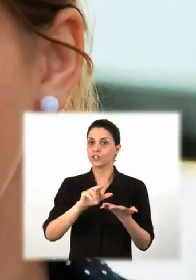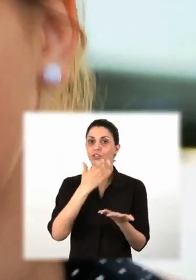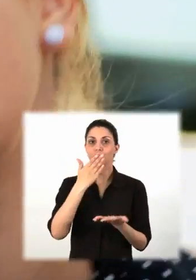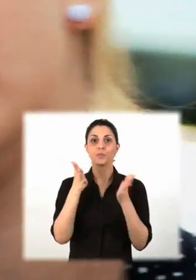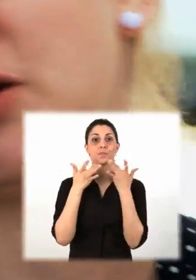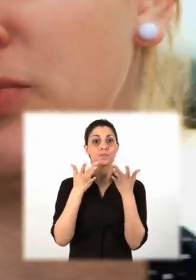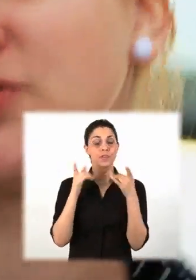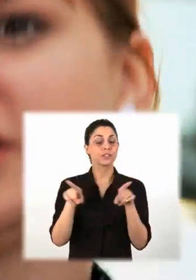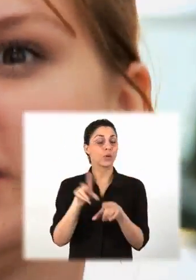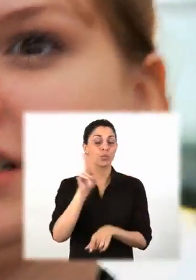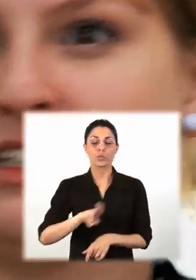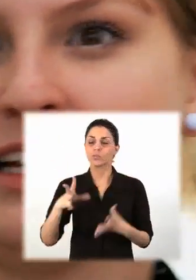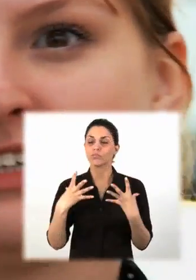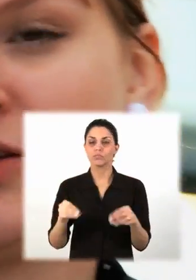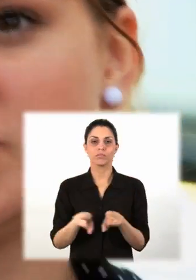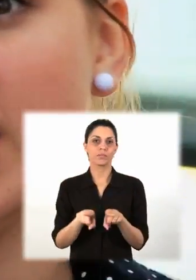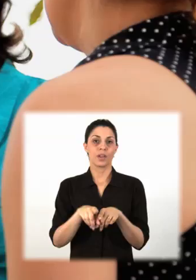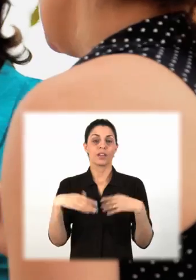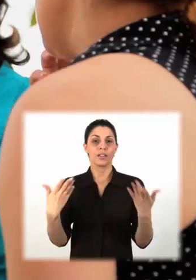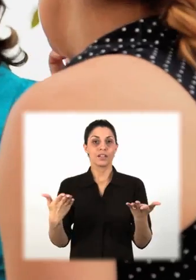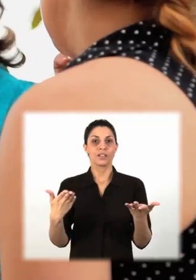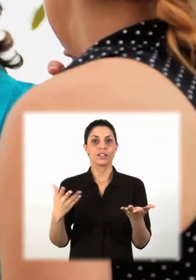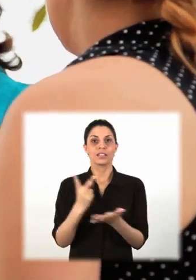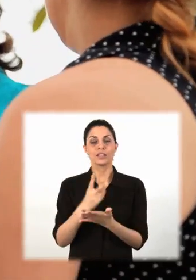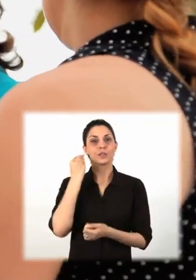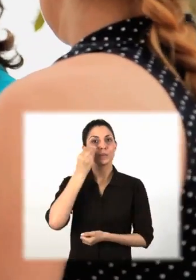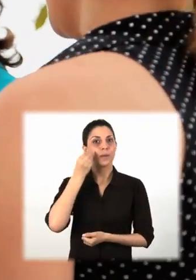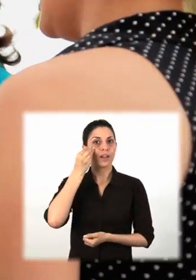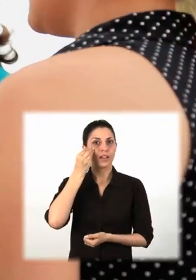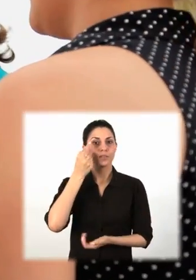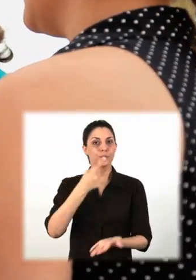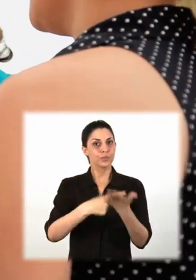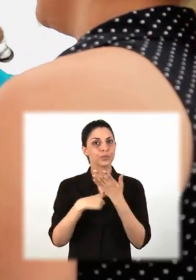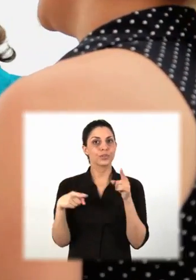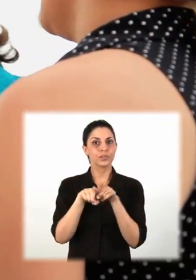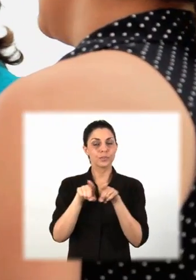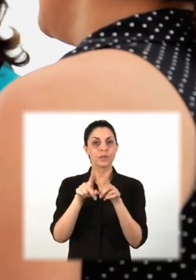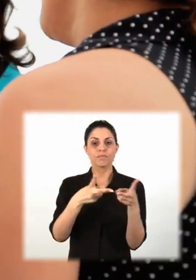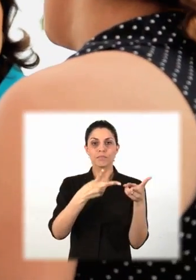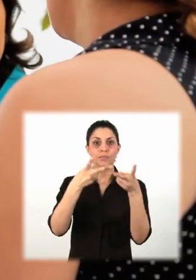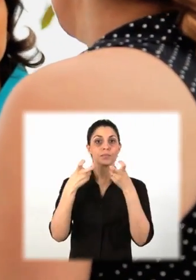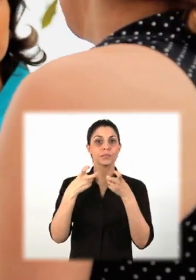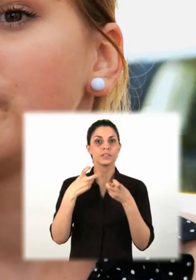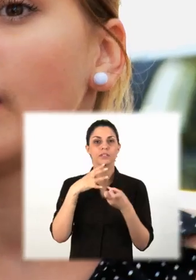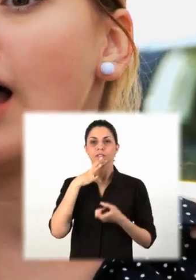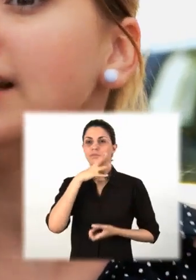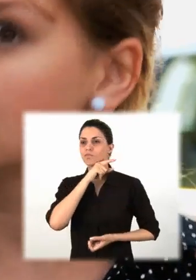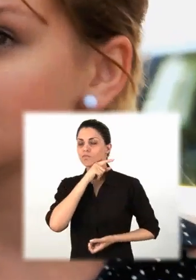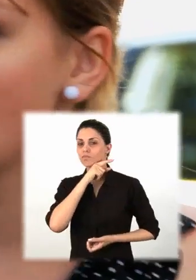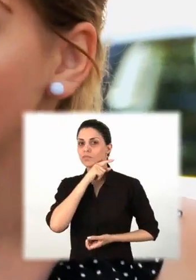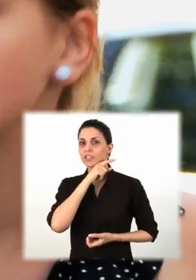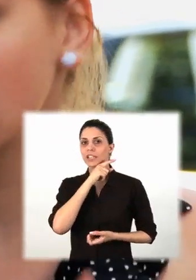tipos, personagens tipos, né? Que entra o teatro. E toda essa experiência me fez também enxergar o quanto